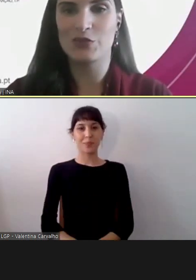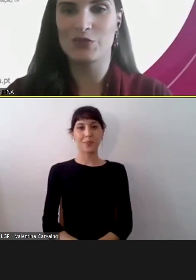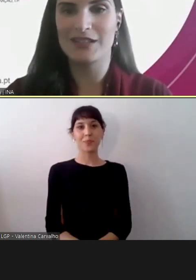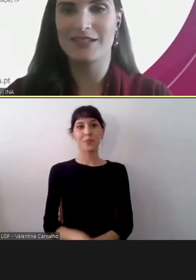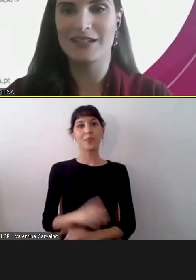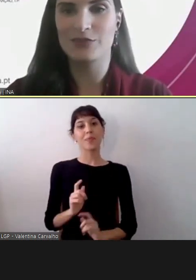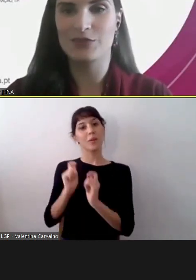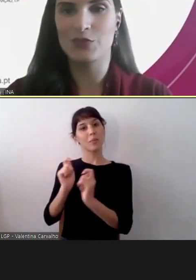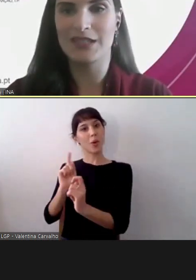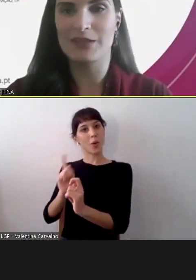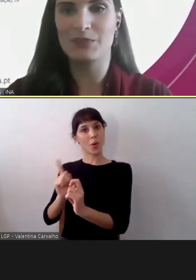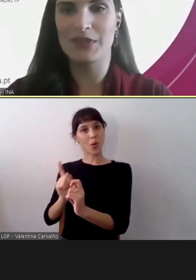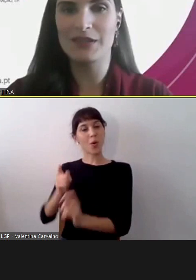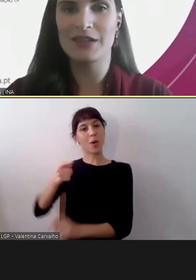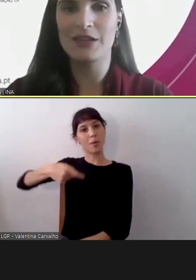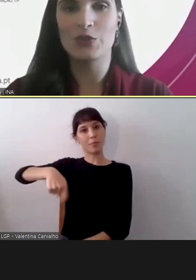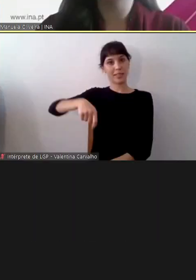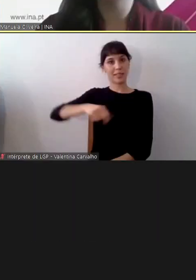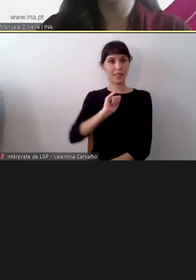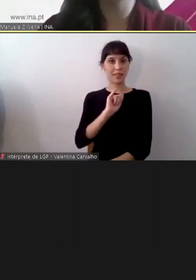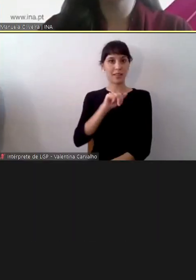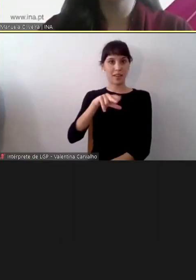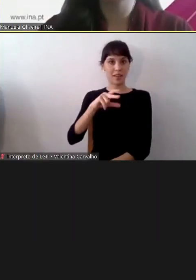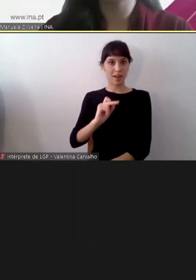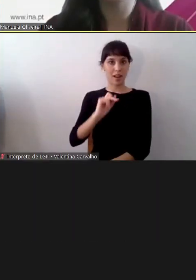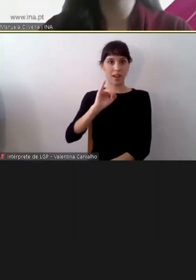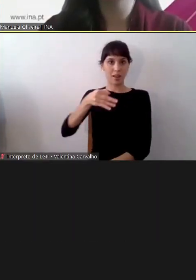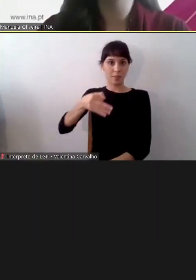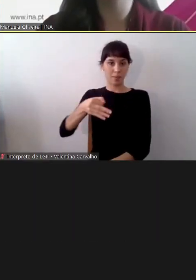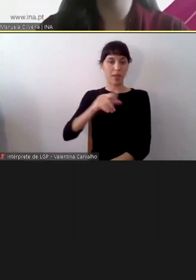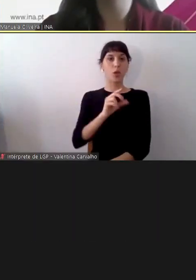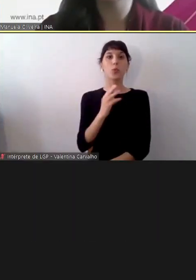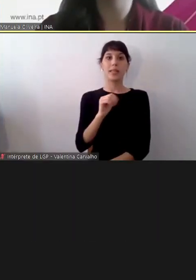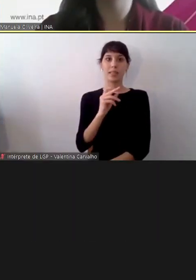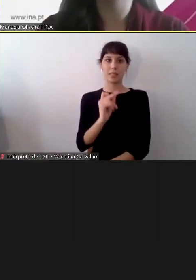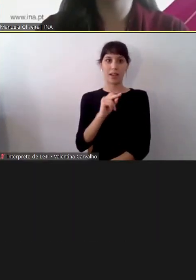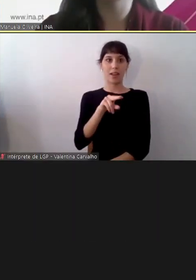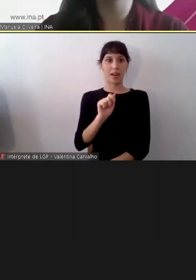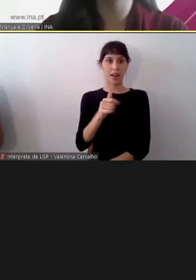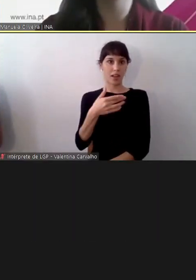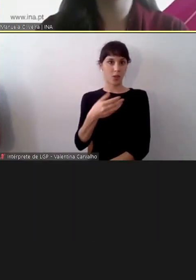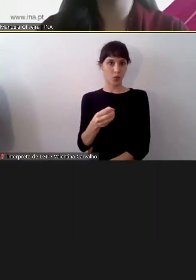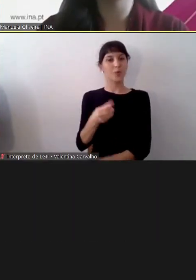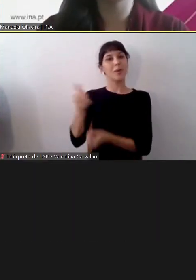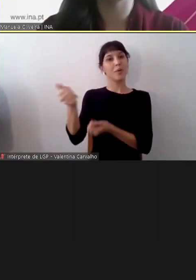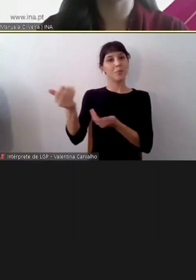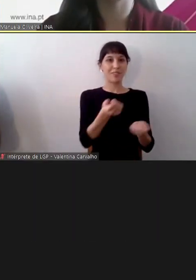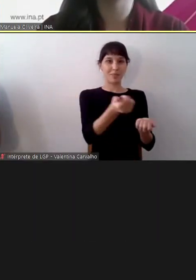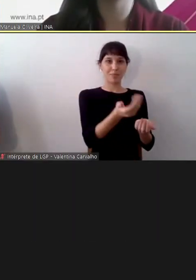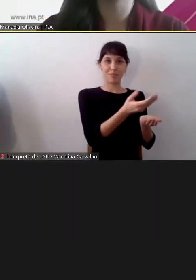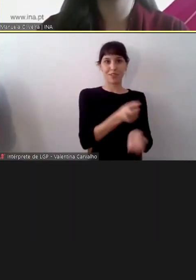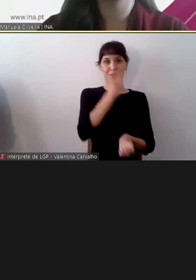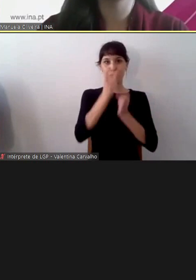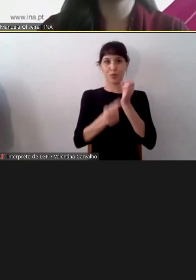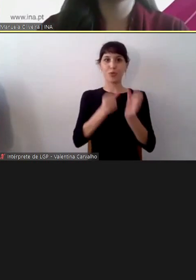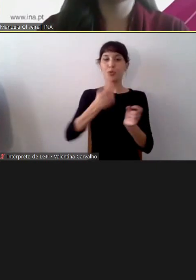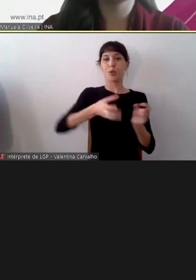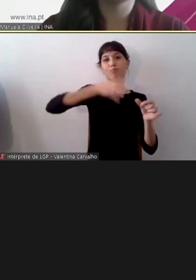Presidente do Conselho Diretivo do INA-IP, Luísa Neto, que dará as boas-vindas aos nossos oradores e moderadora.